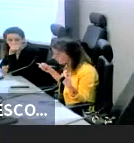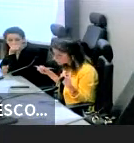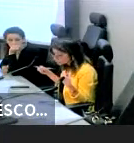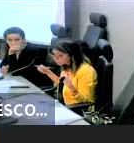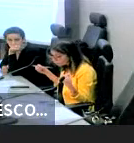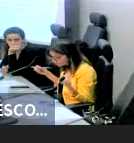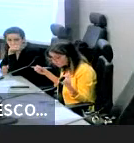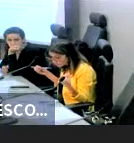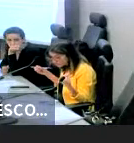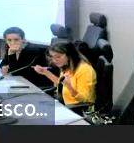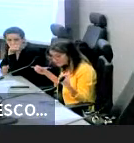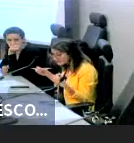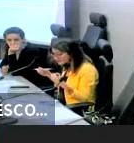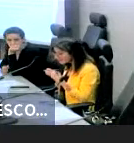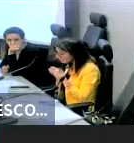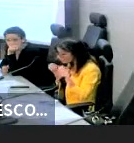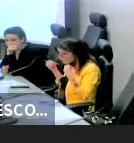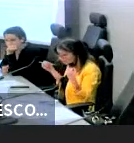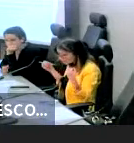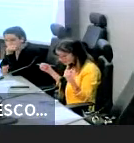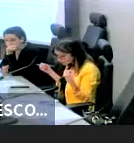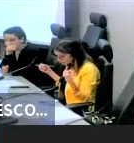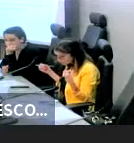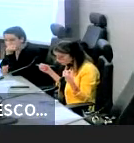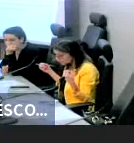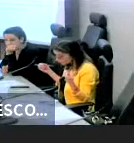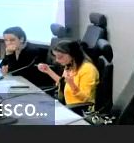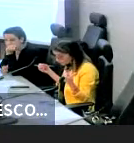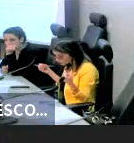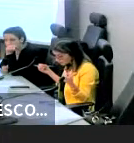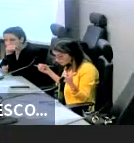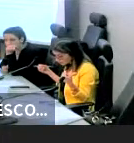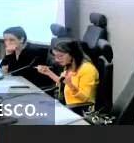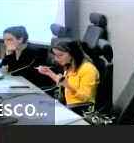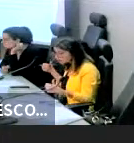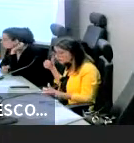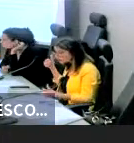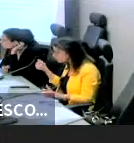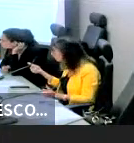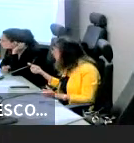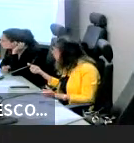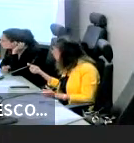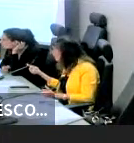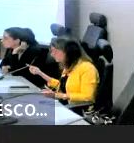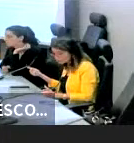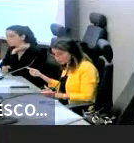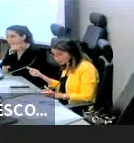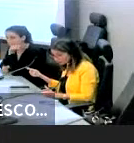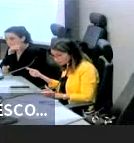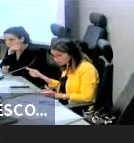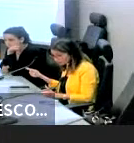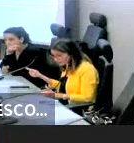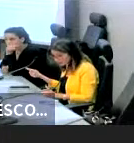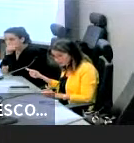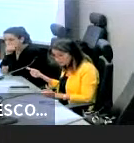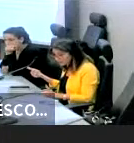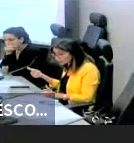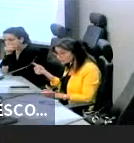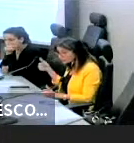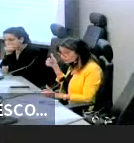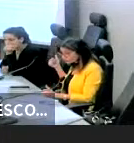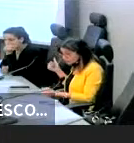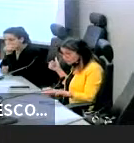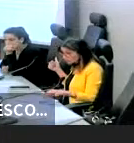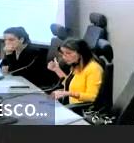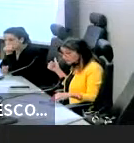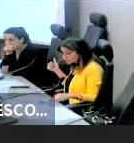grande parte, pobres, sem nenhum acesso, como eu já disse, à internet, moradoras de áreas de risco, mães